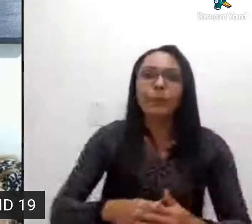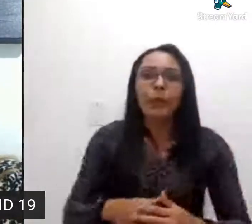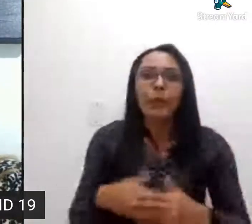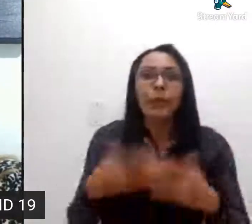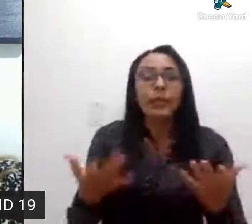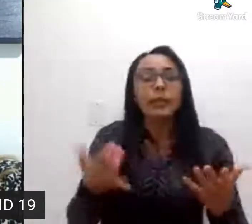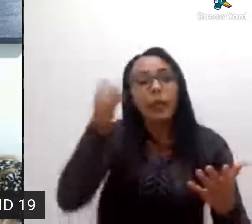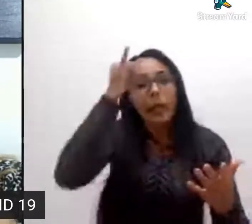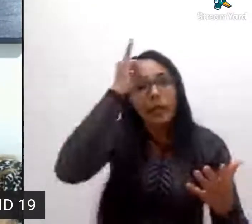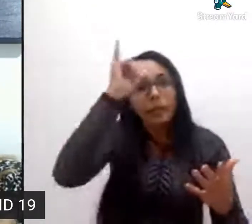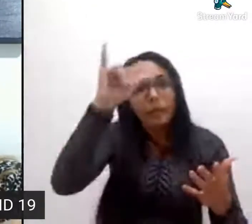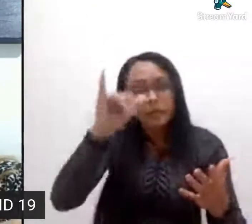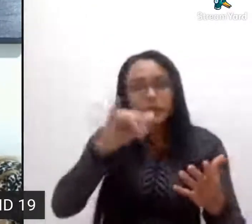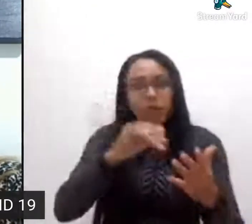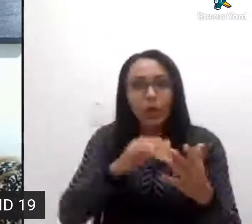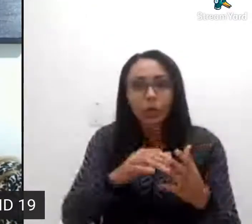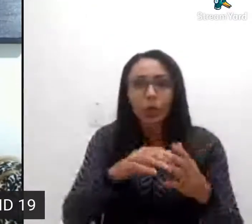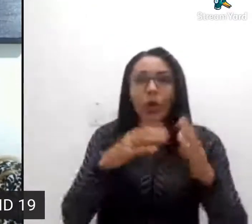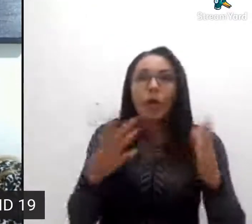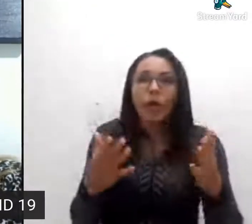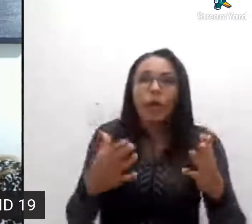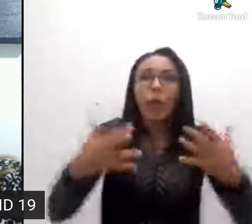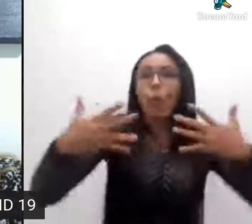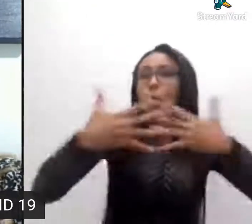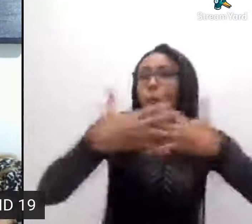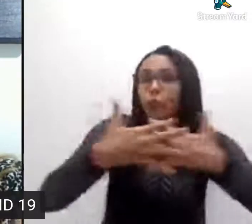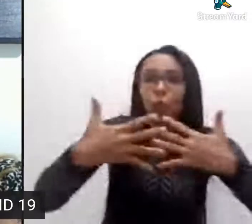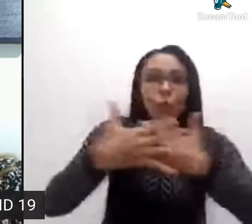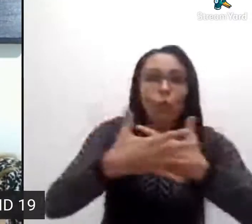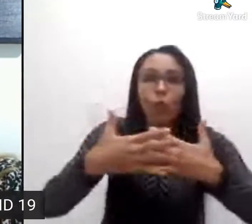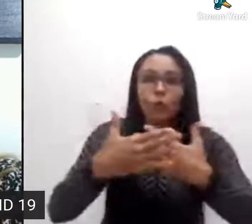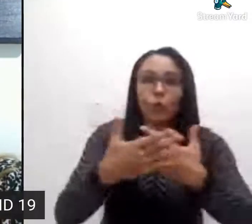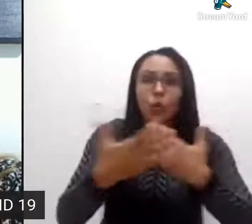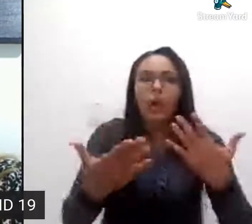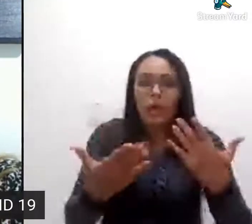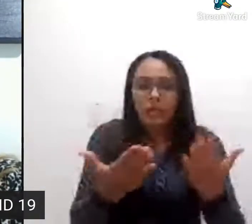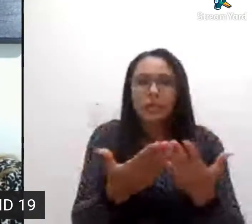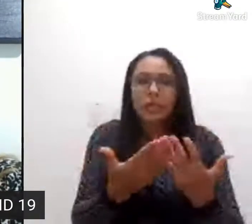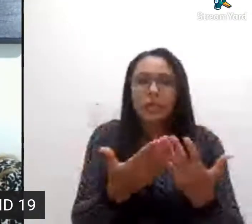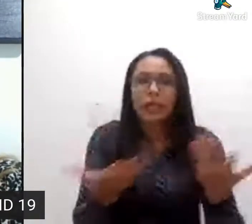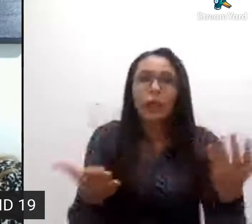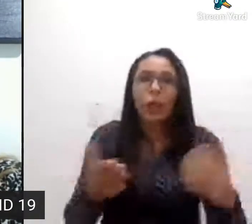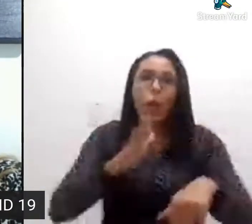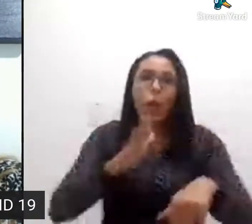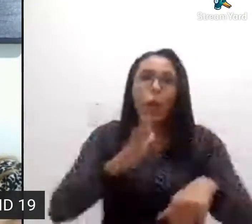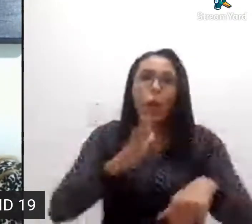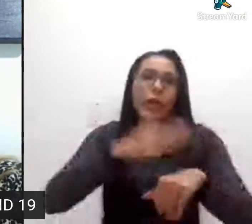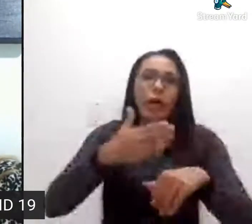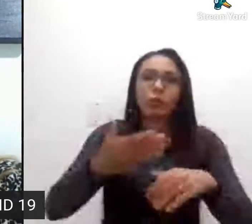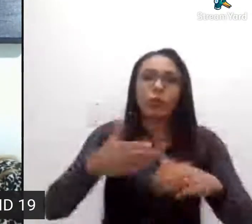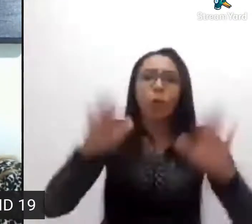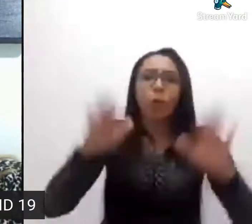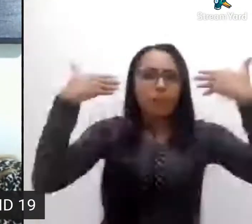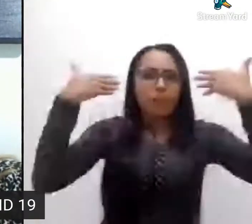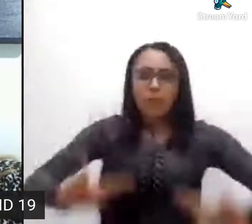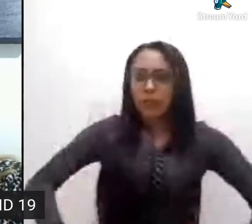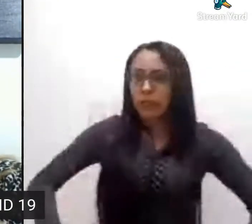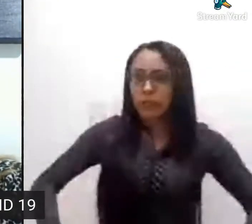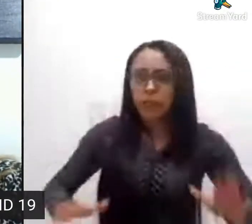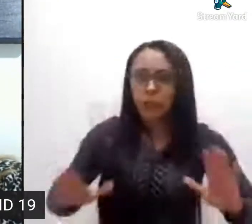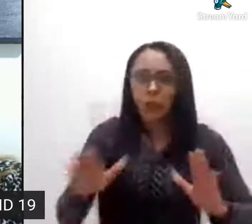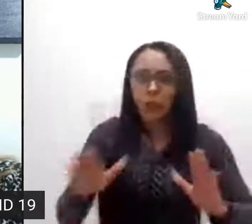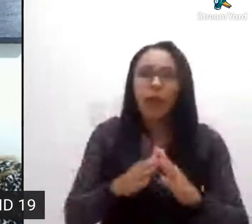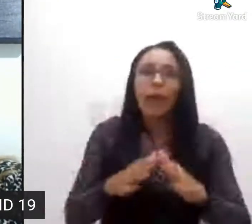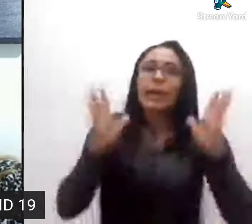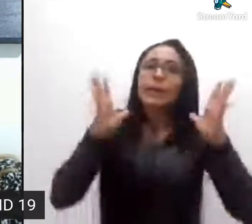evitando aglomerações, seja evitando contato físico, ou através dos mecanismos de higiene, né,